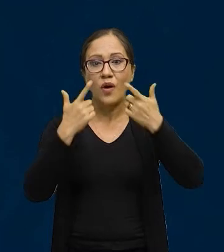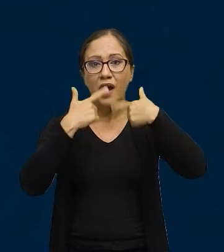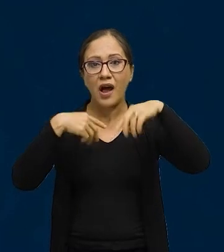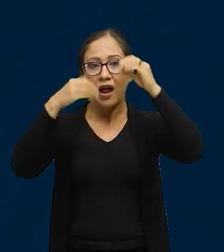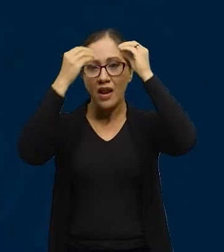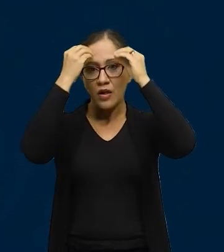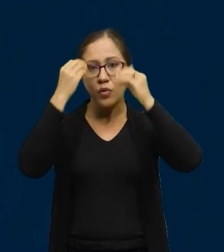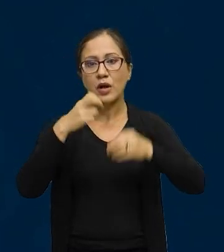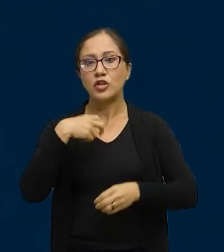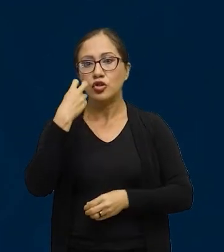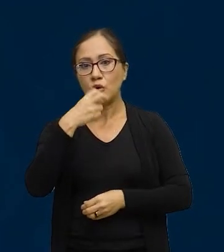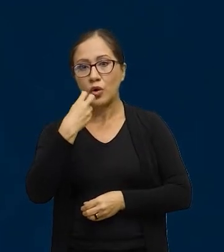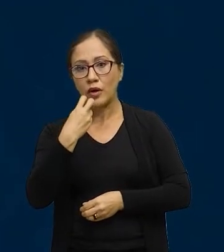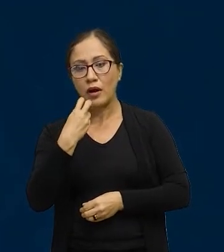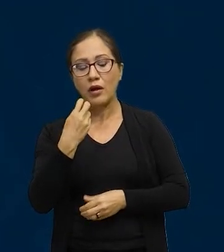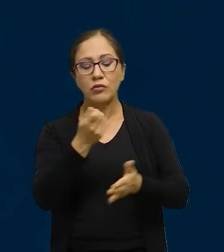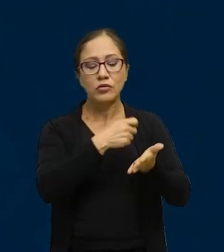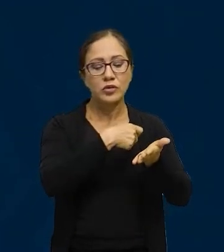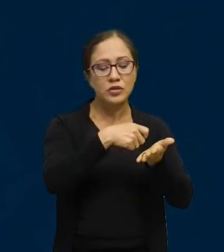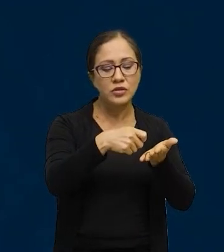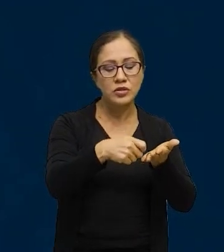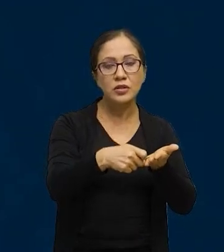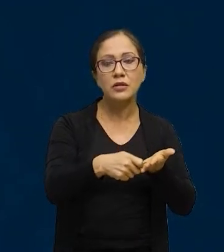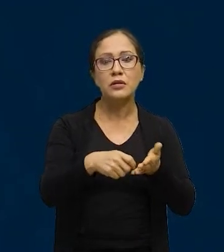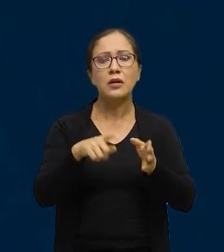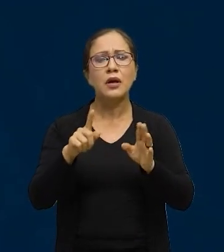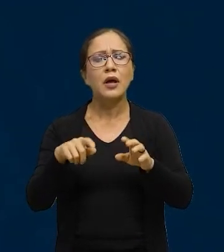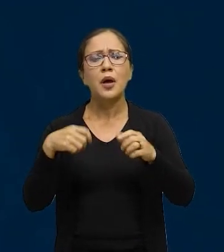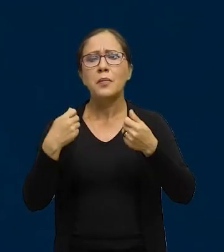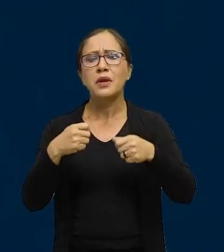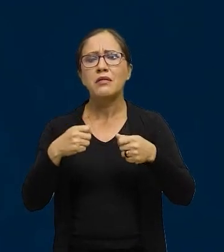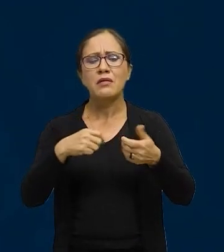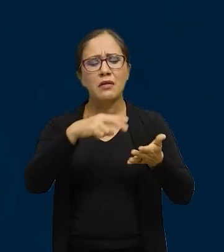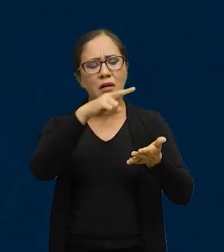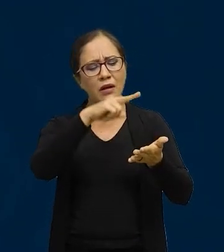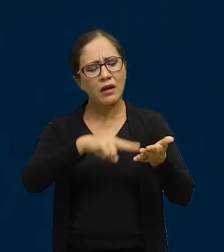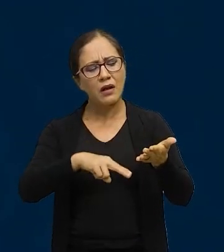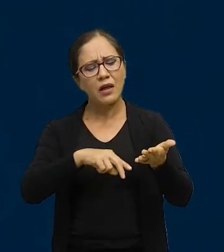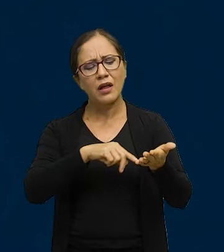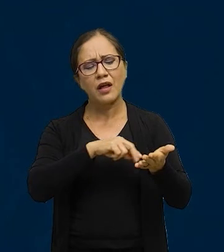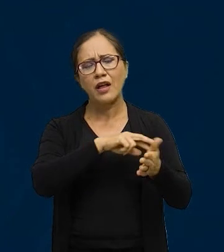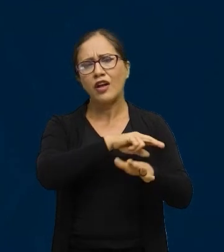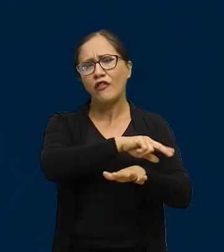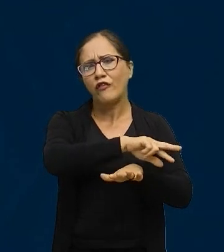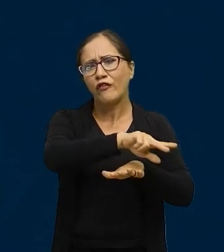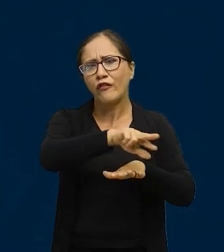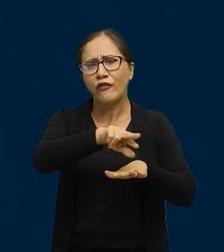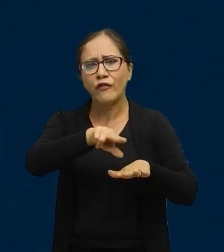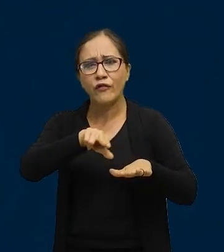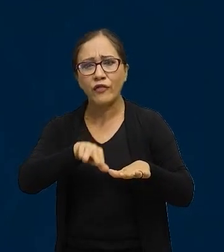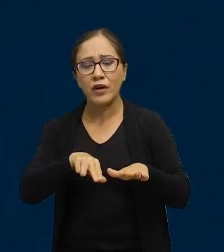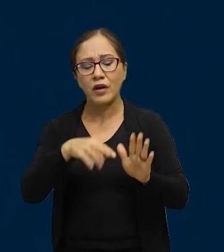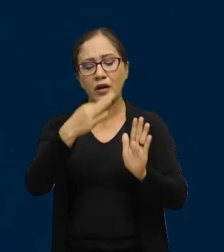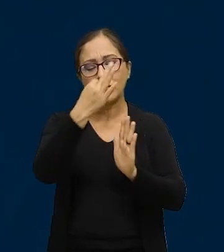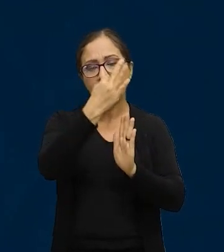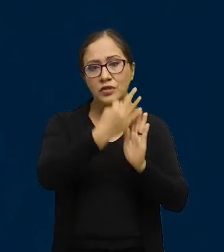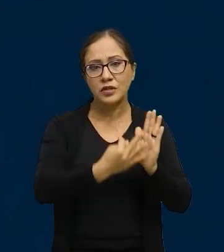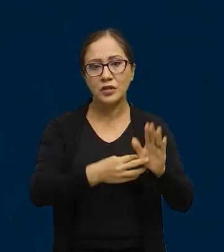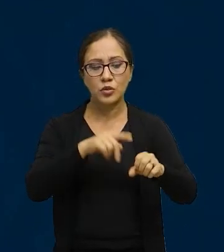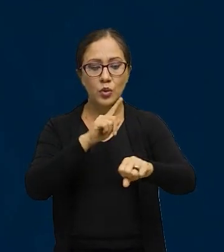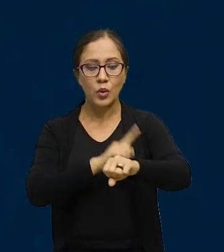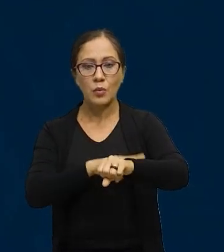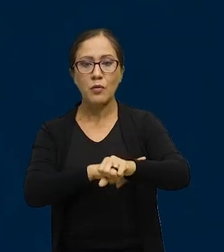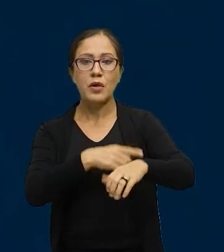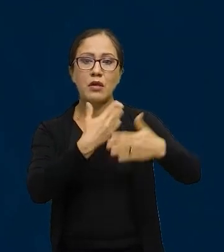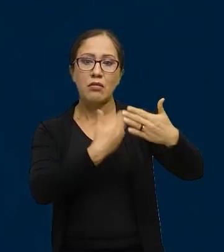Nós sabemos que precisa fazer a leitura de vários textos quando você está diante de uma avaliação, de uma prova.